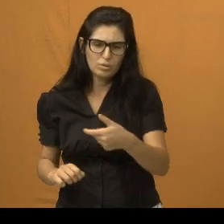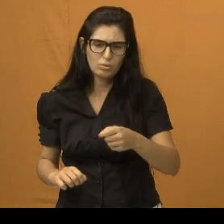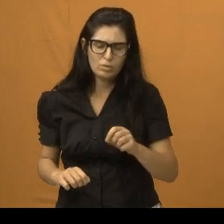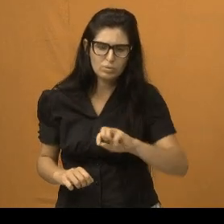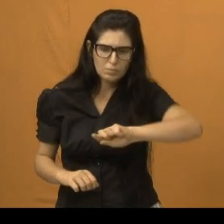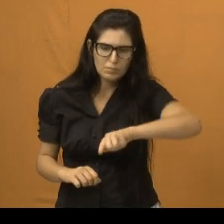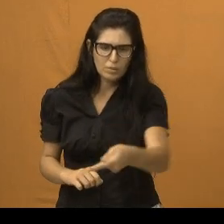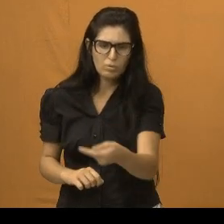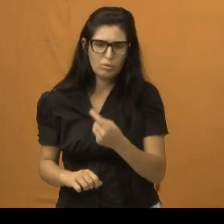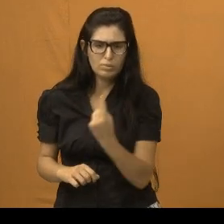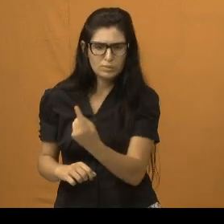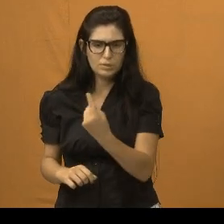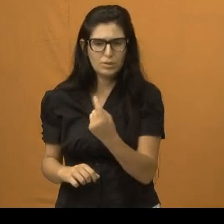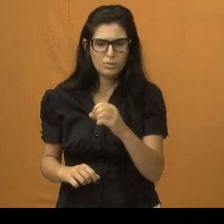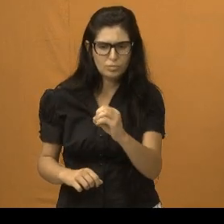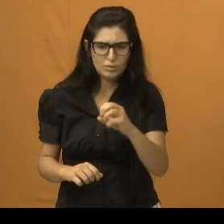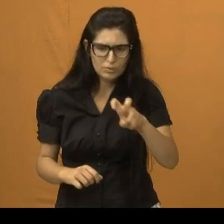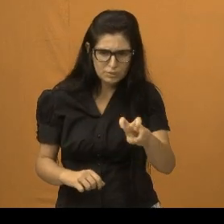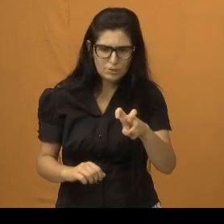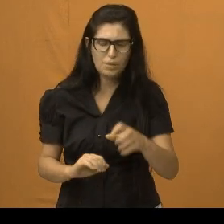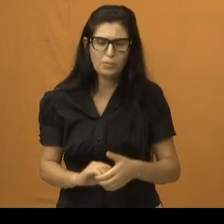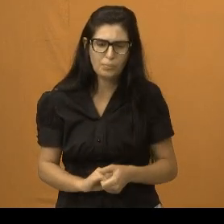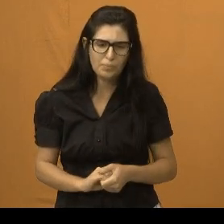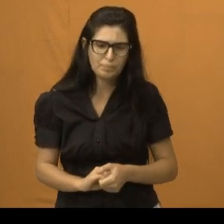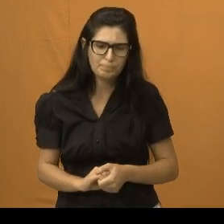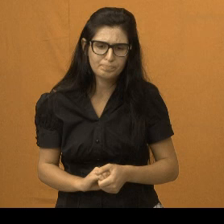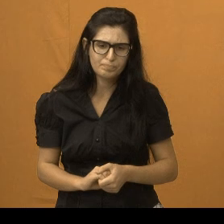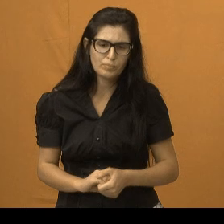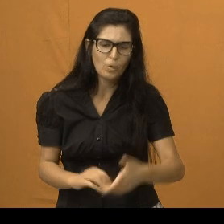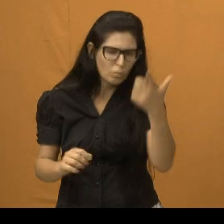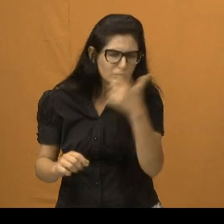52.105.000, e na qual houve uma arrecadação de